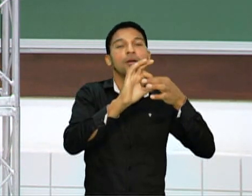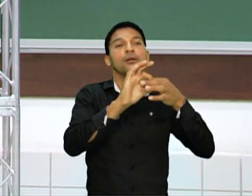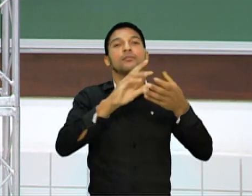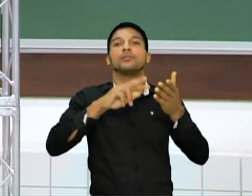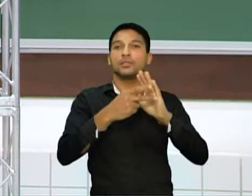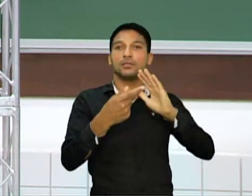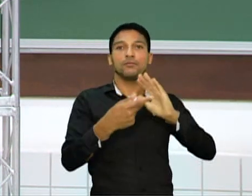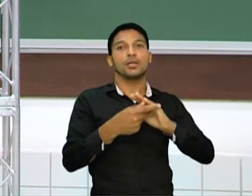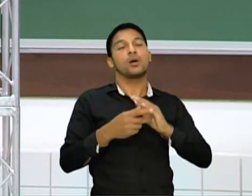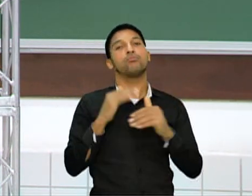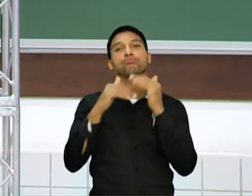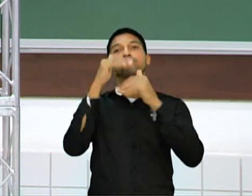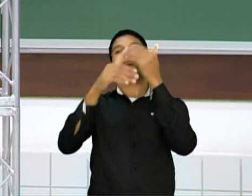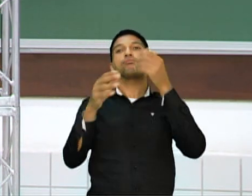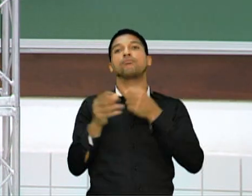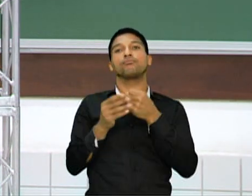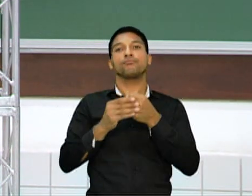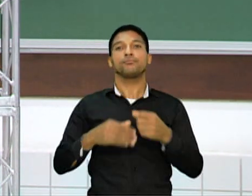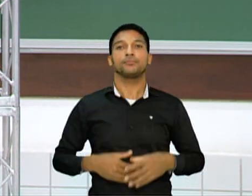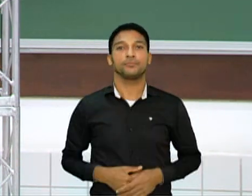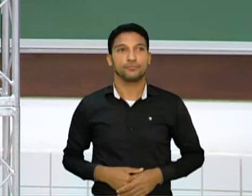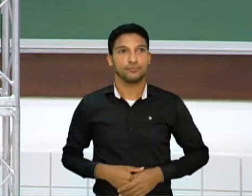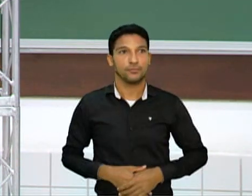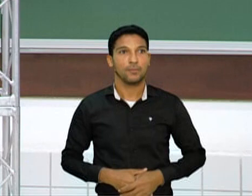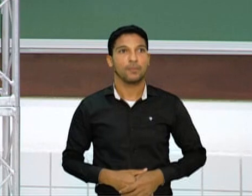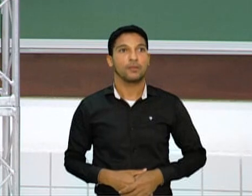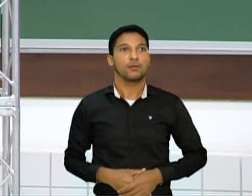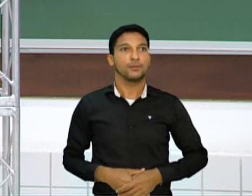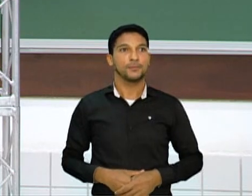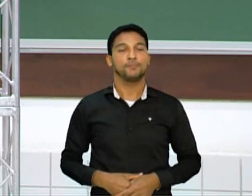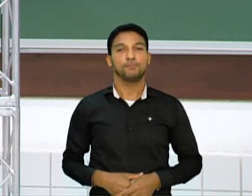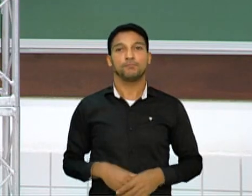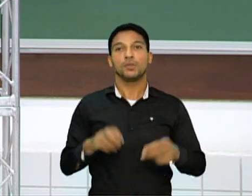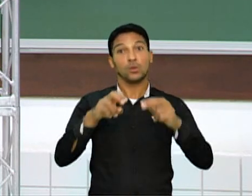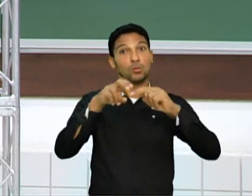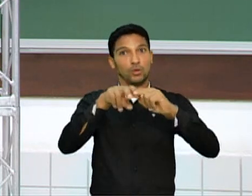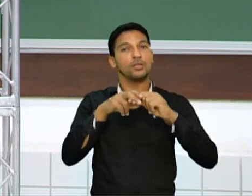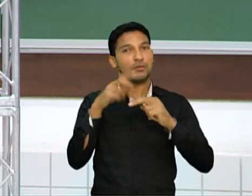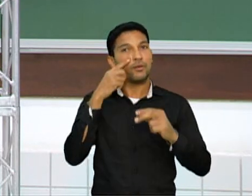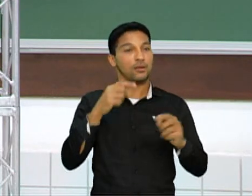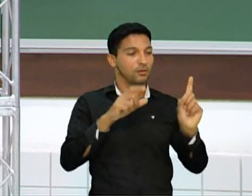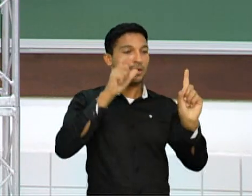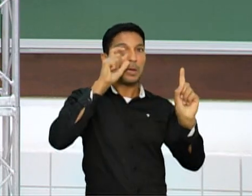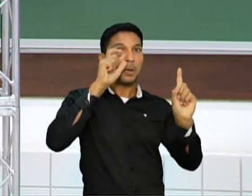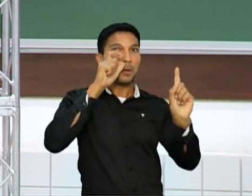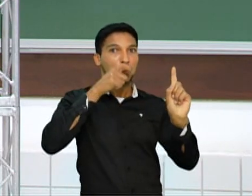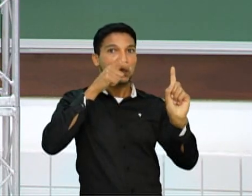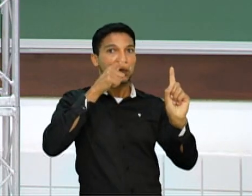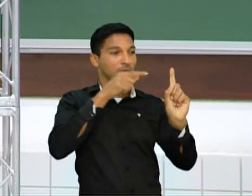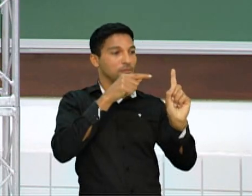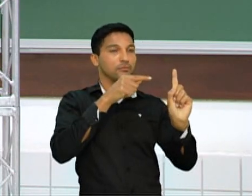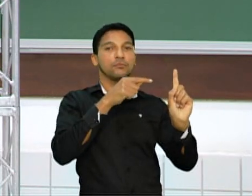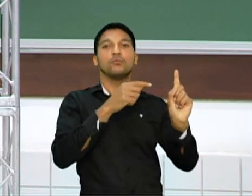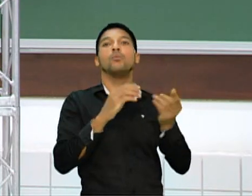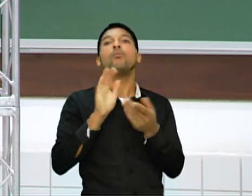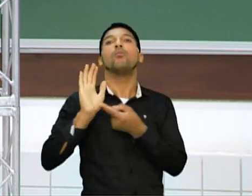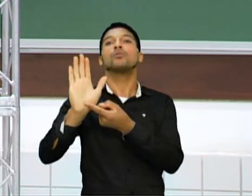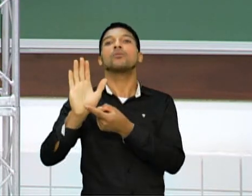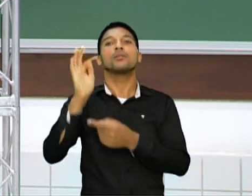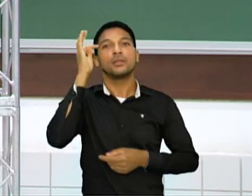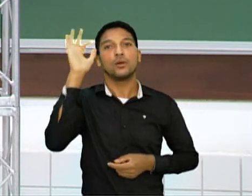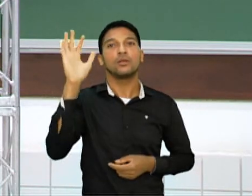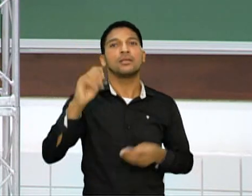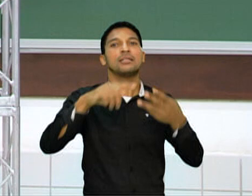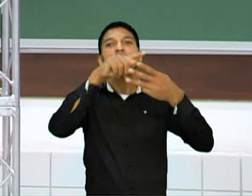Descartes está construindo, desses três formatos, a razão é que vai nos assegurar qual é qual.